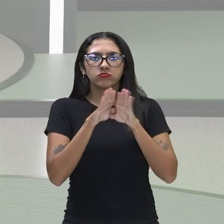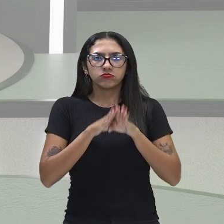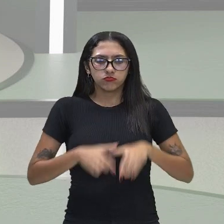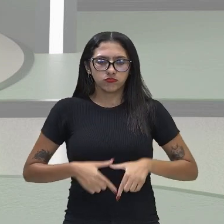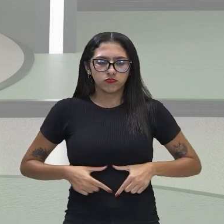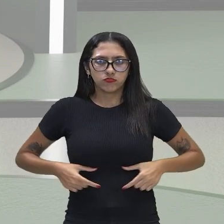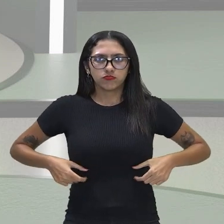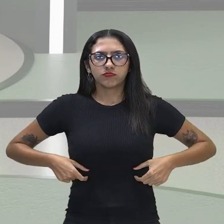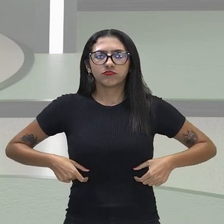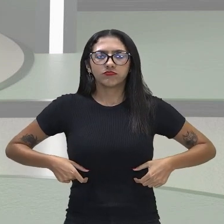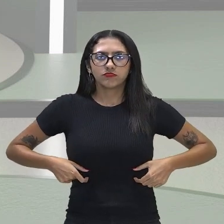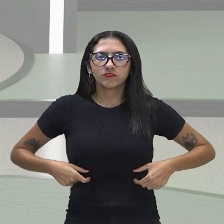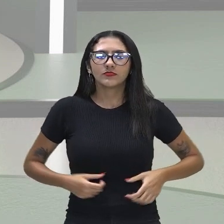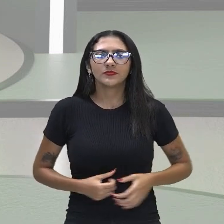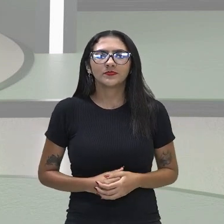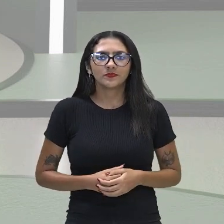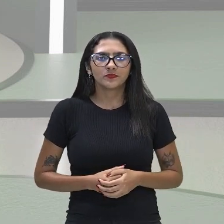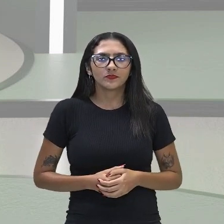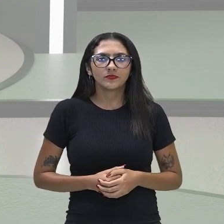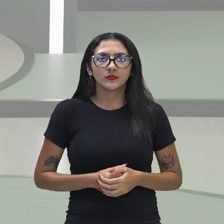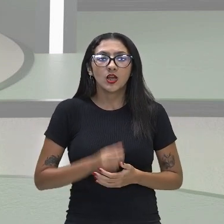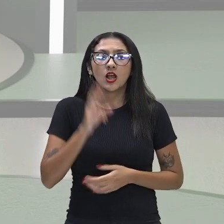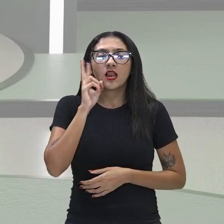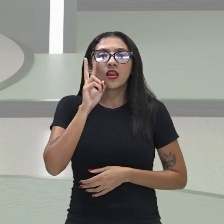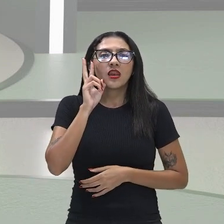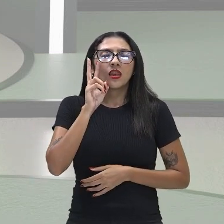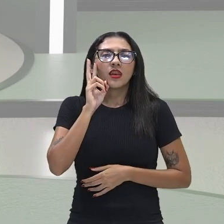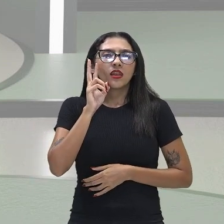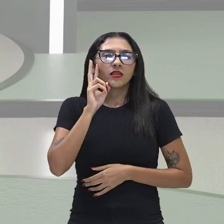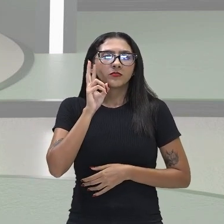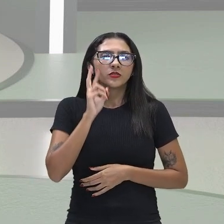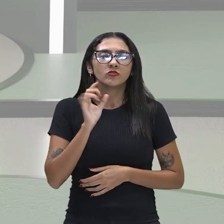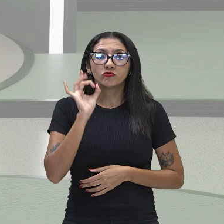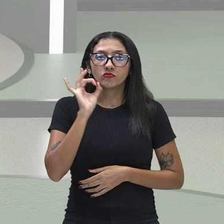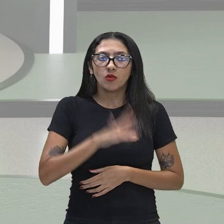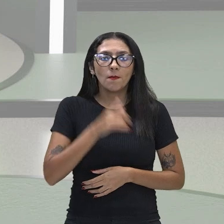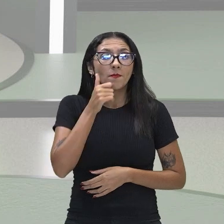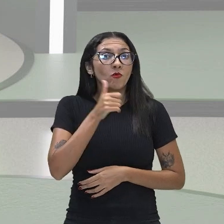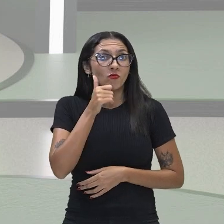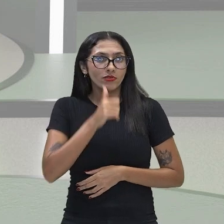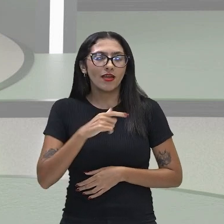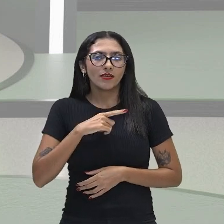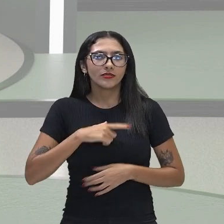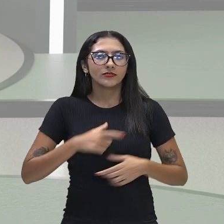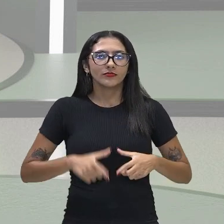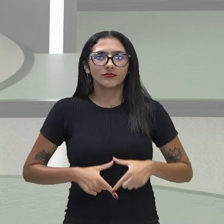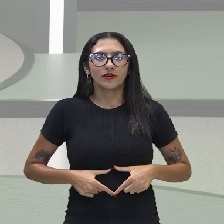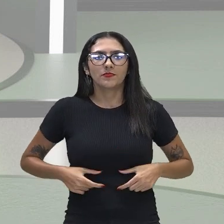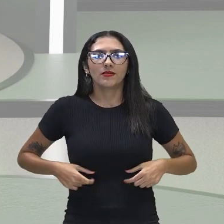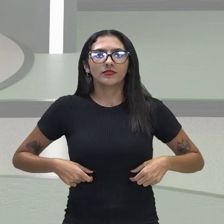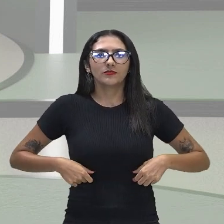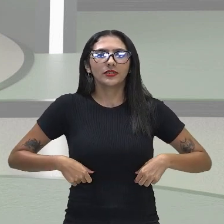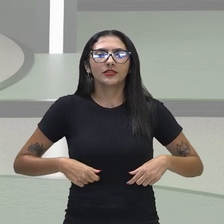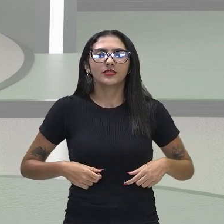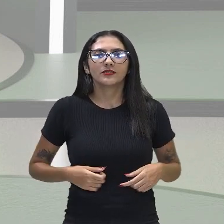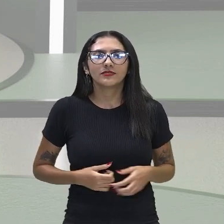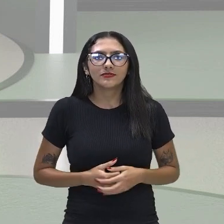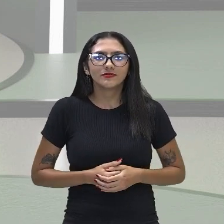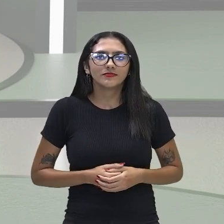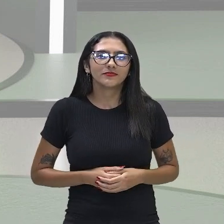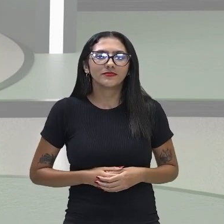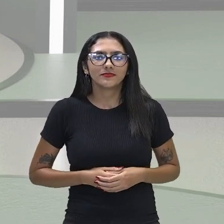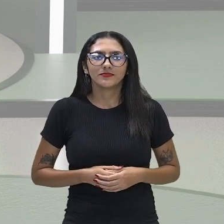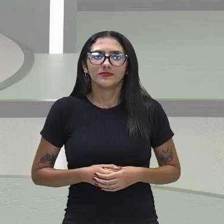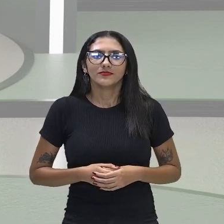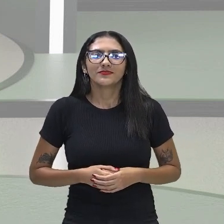né? Lembrando que, só para confirmar, apenas as mulheres têm ovários, então é impossível que os homens sofram